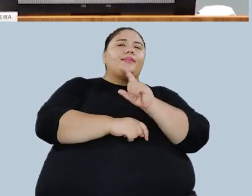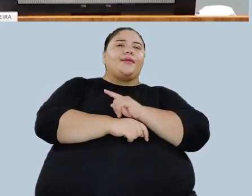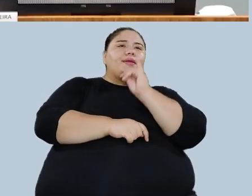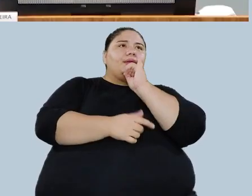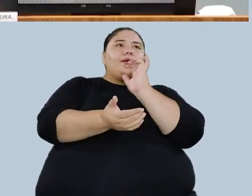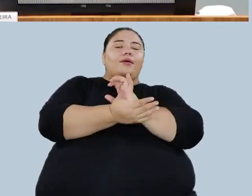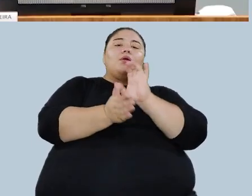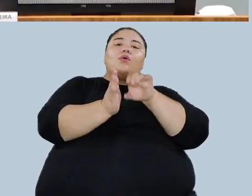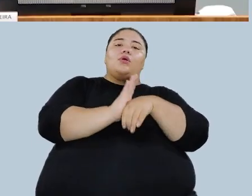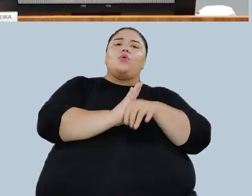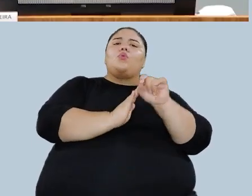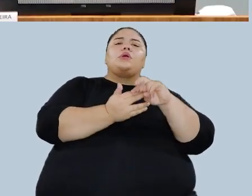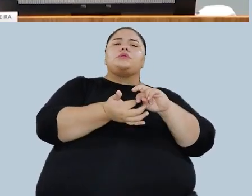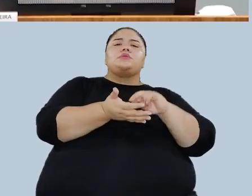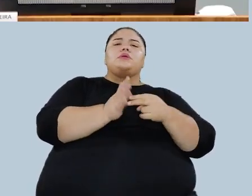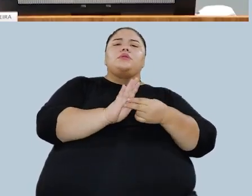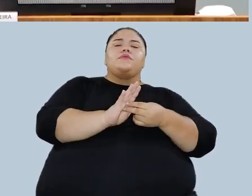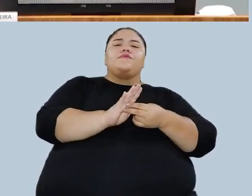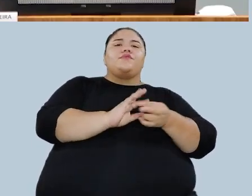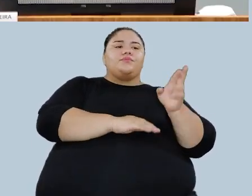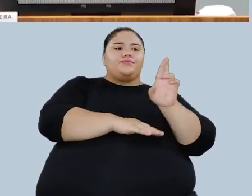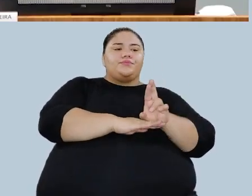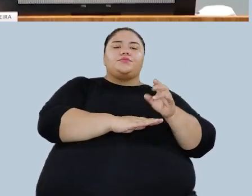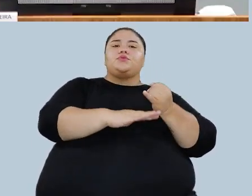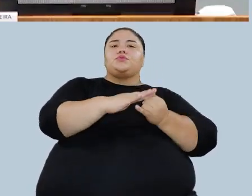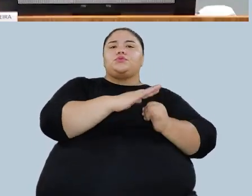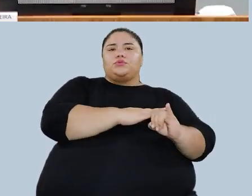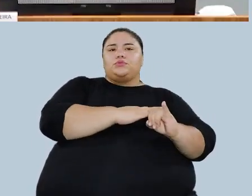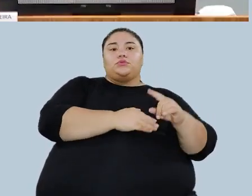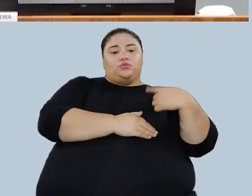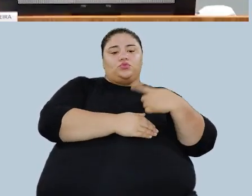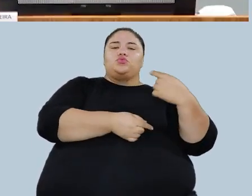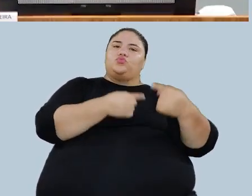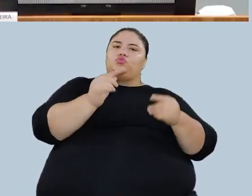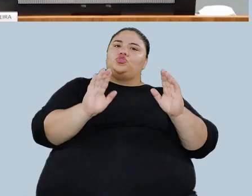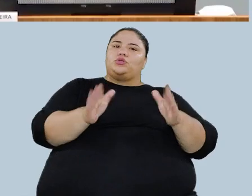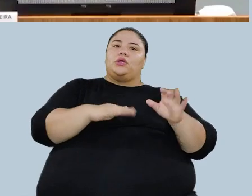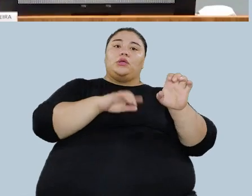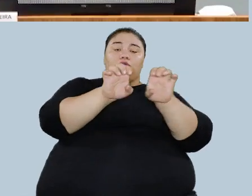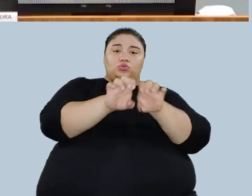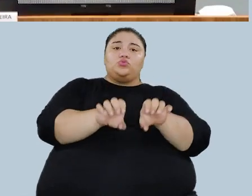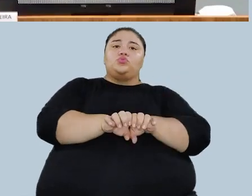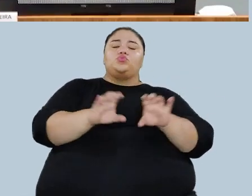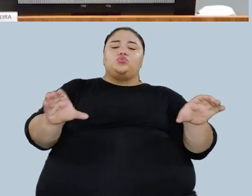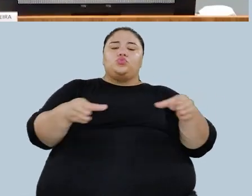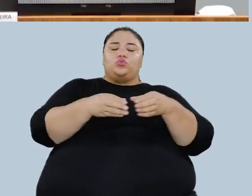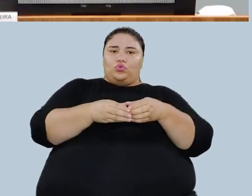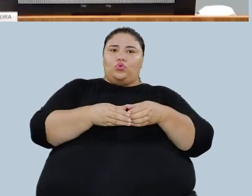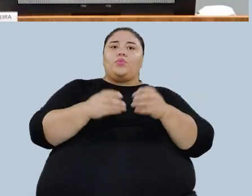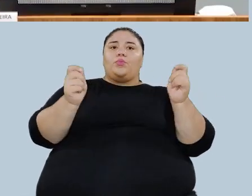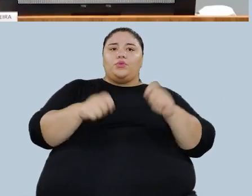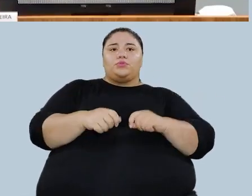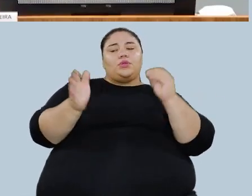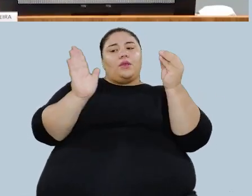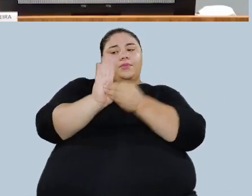à própria conceituação, o que é fundo de investimento. Nós temos toda uma discussão sobre isso, né? São estruturas de investimento coletivo,